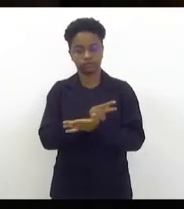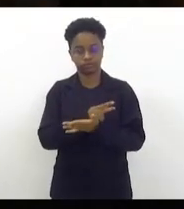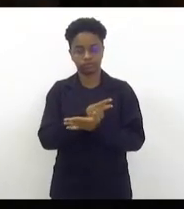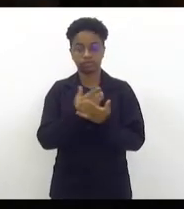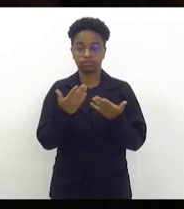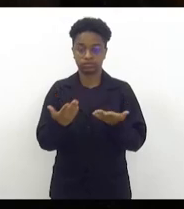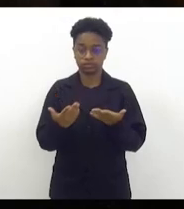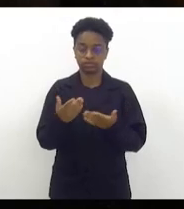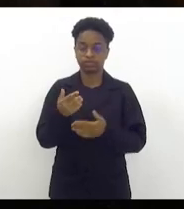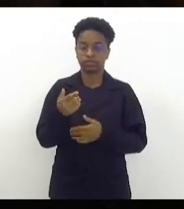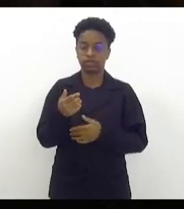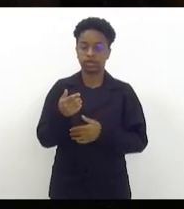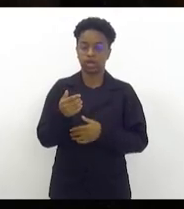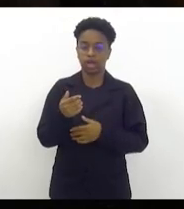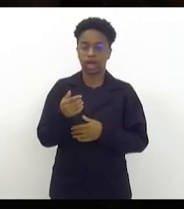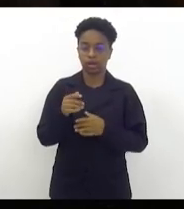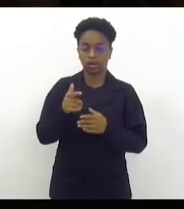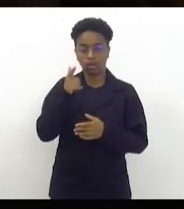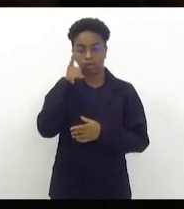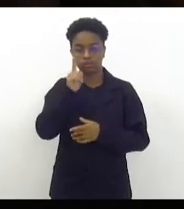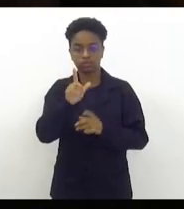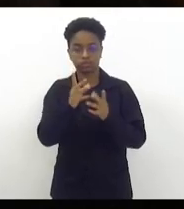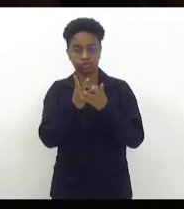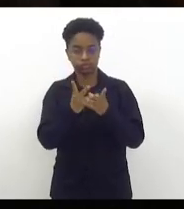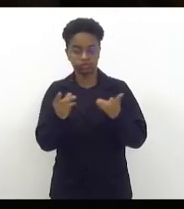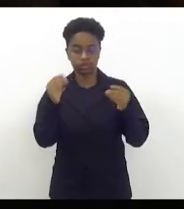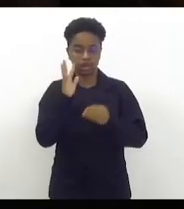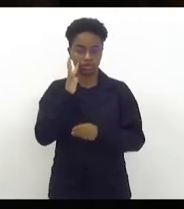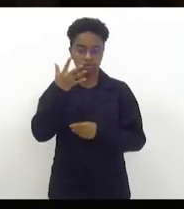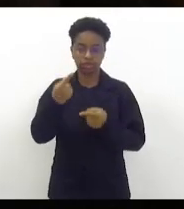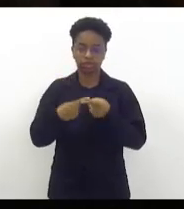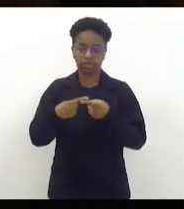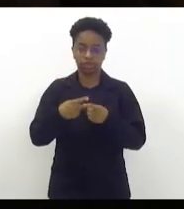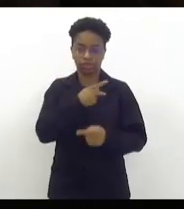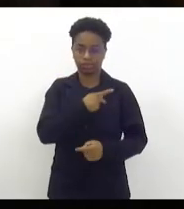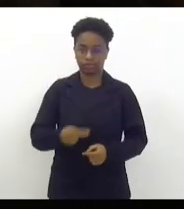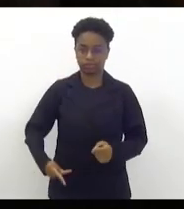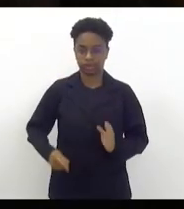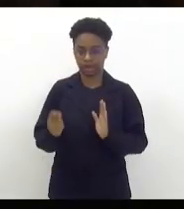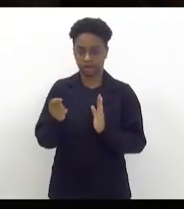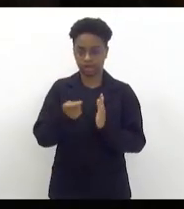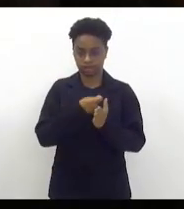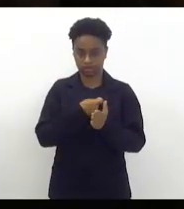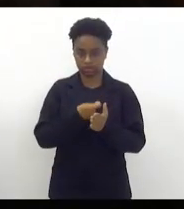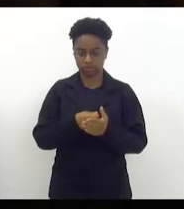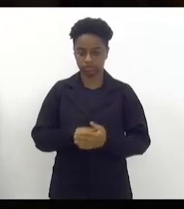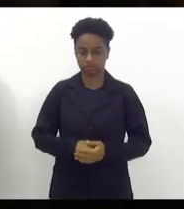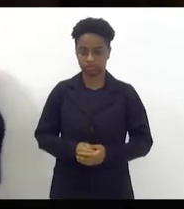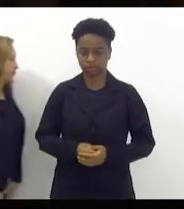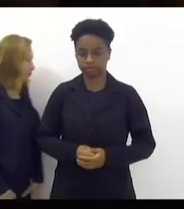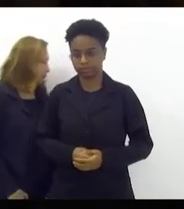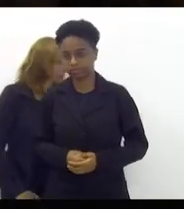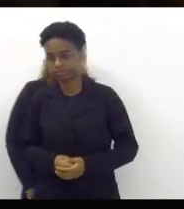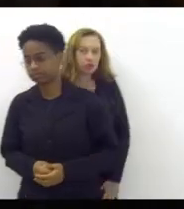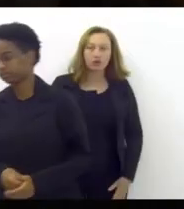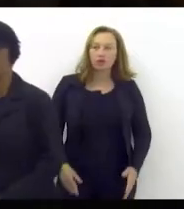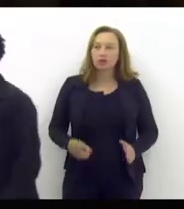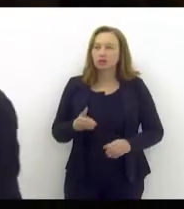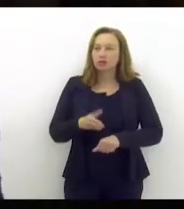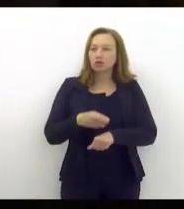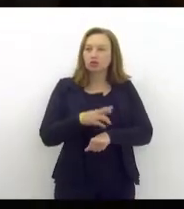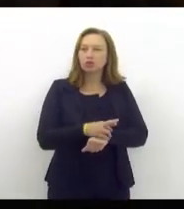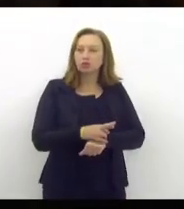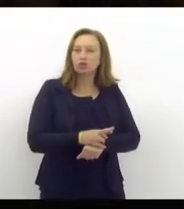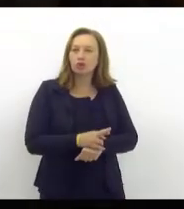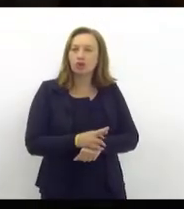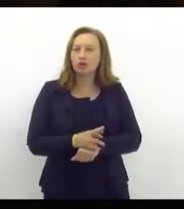o vice foi sanado, porque o presidente da casa assinou. Com o doutor Henrique, mais recentemente,